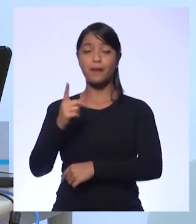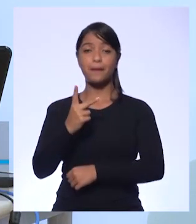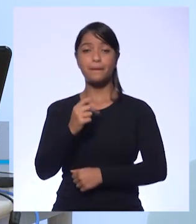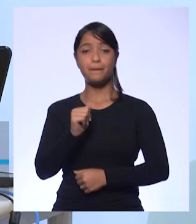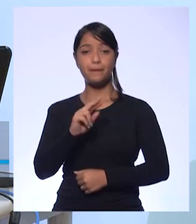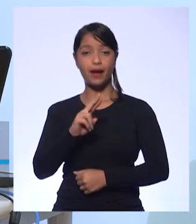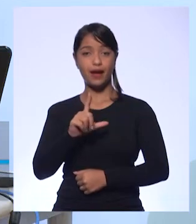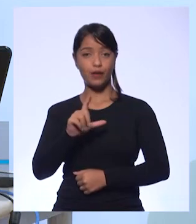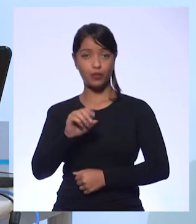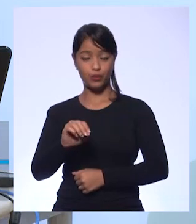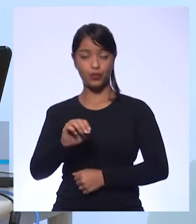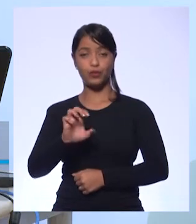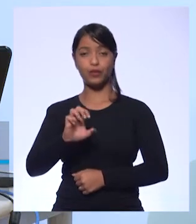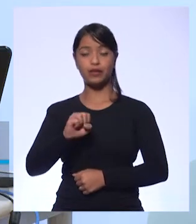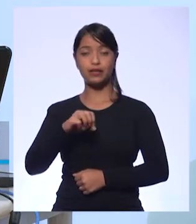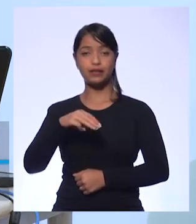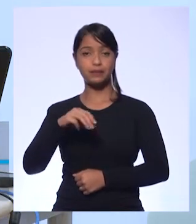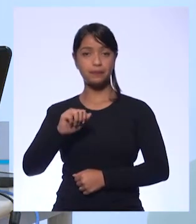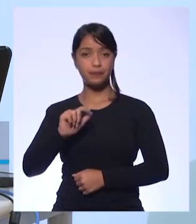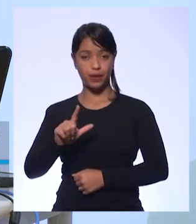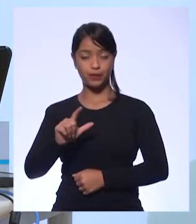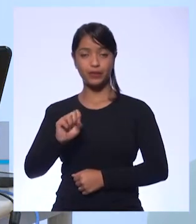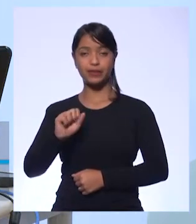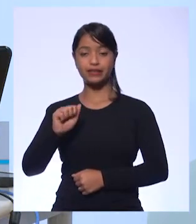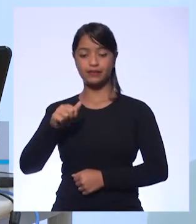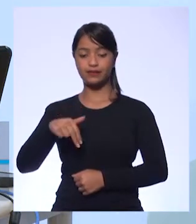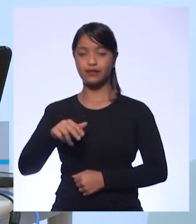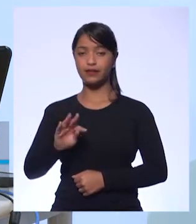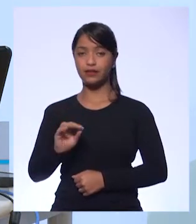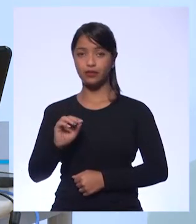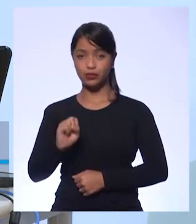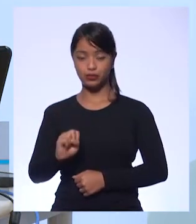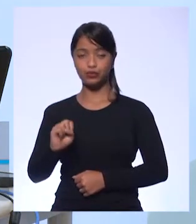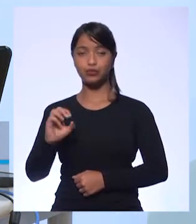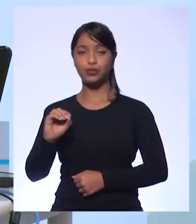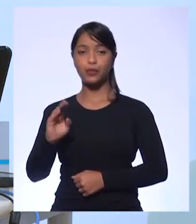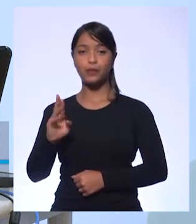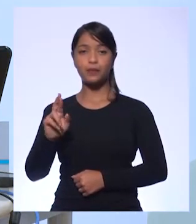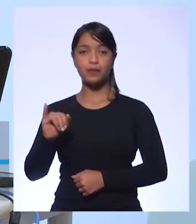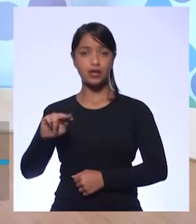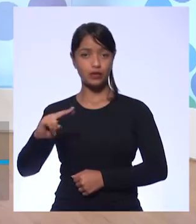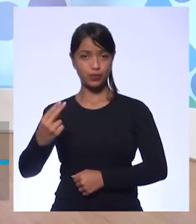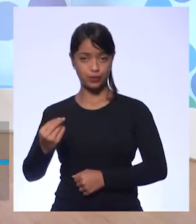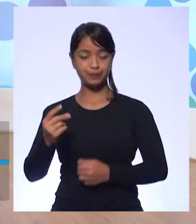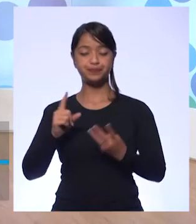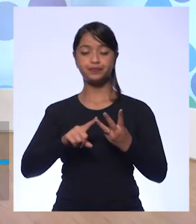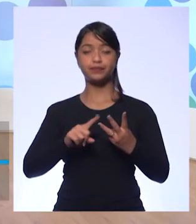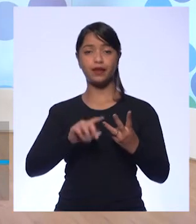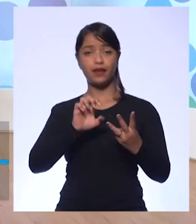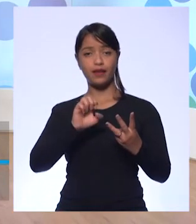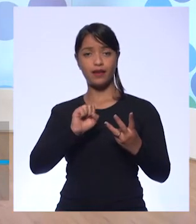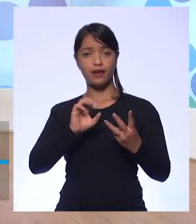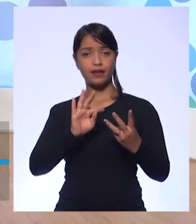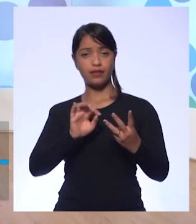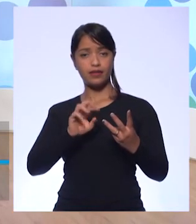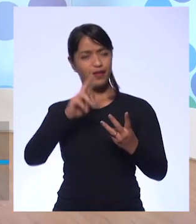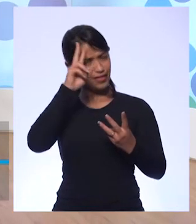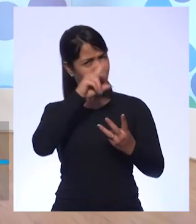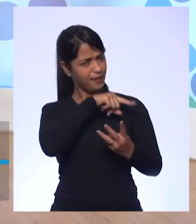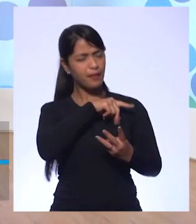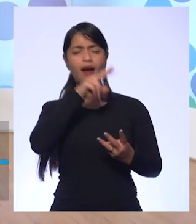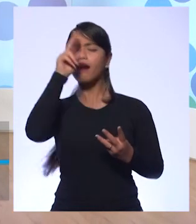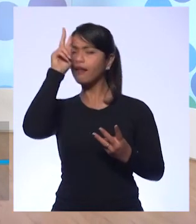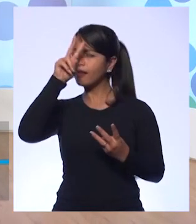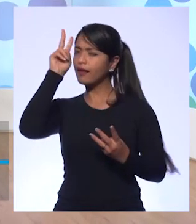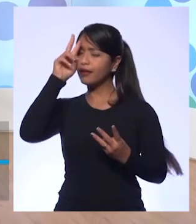Santos Sobrinho. A Esther, sabe a Esther que a gente apresentou na Sei, mostra? coisa A mãe fofa. dela mandou para mim um poema de tartaruga que ela fez